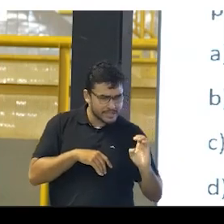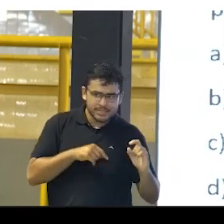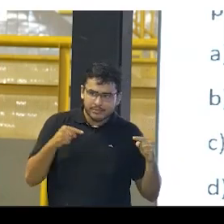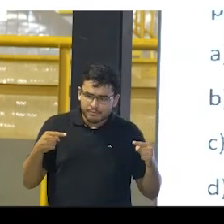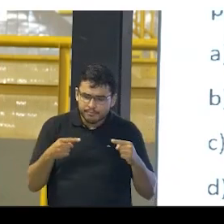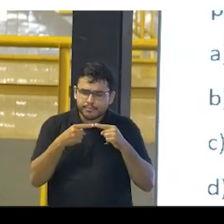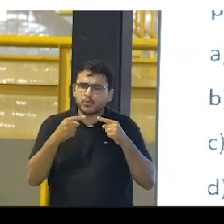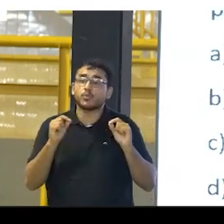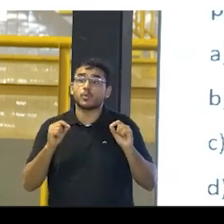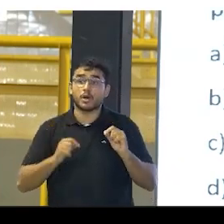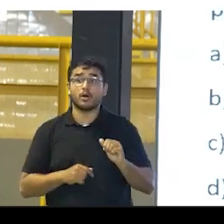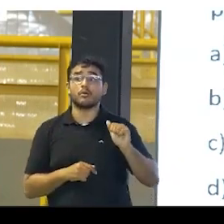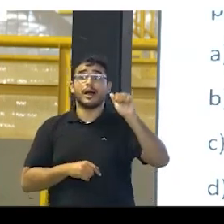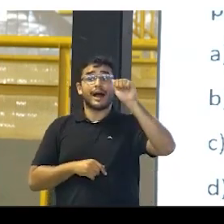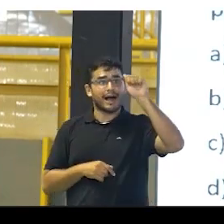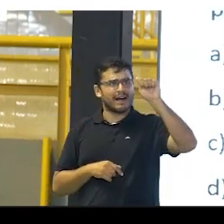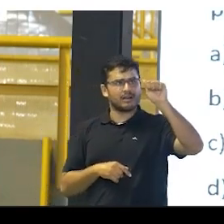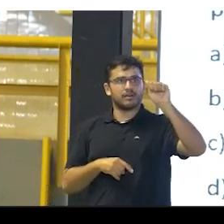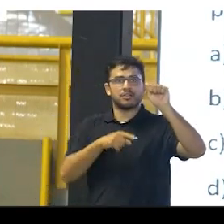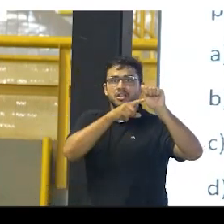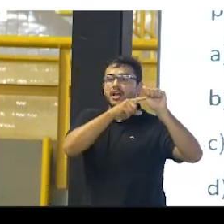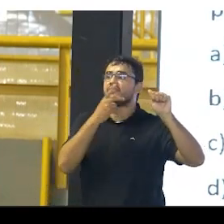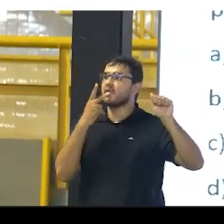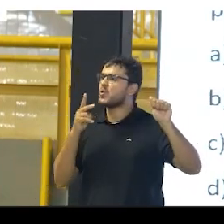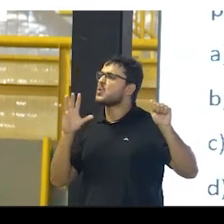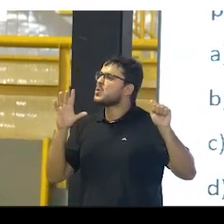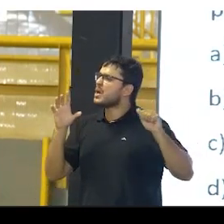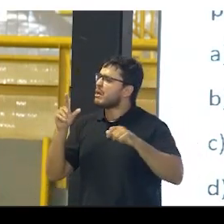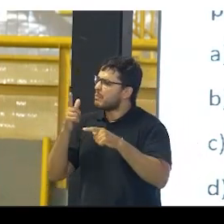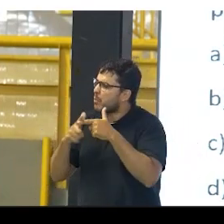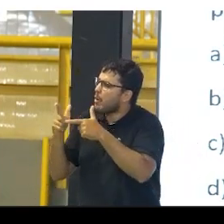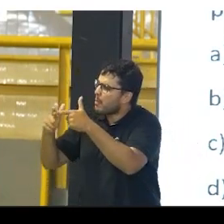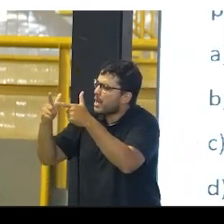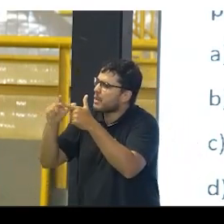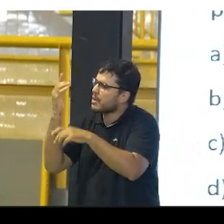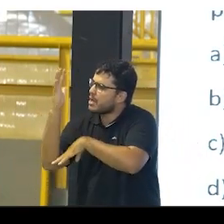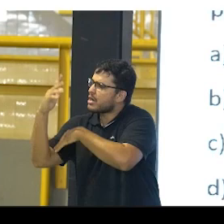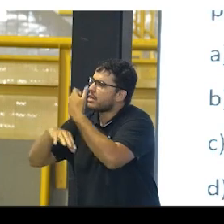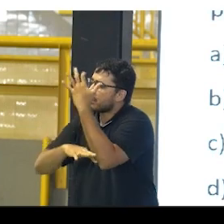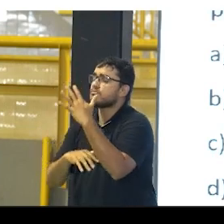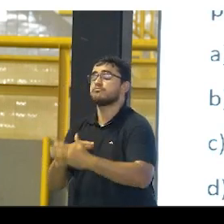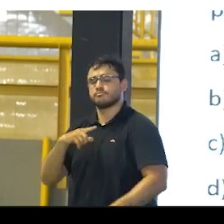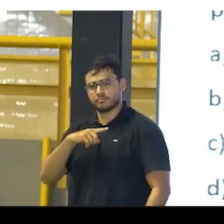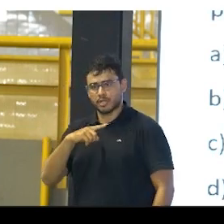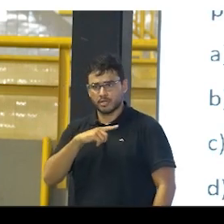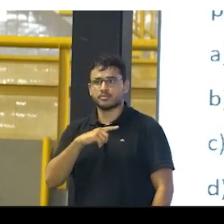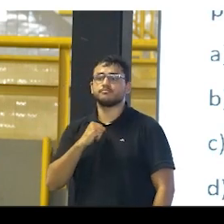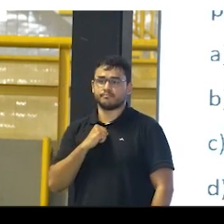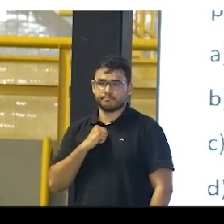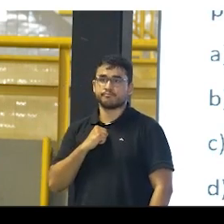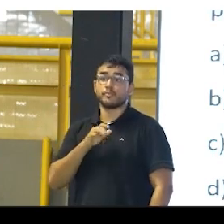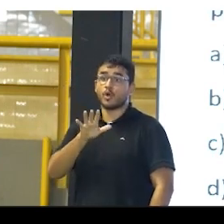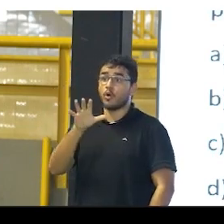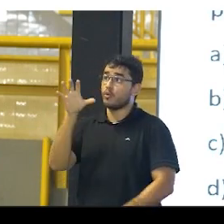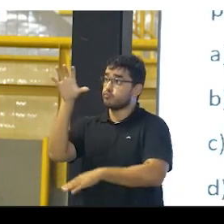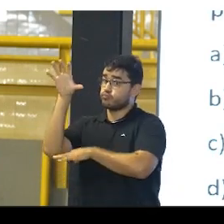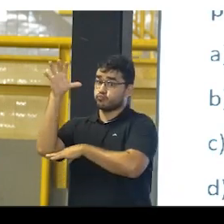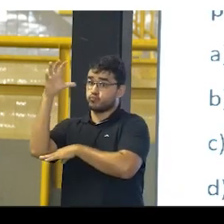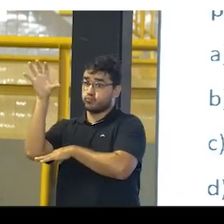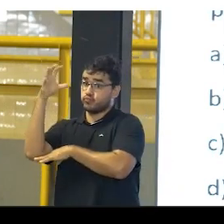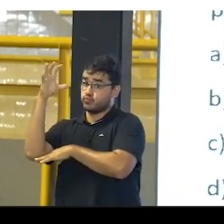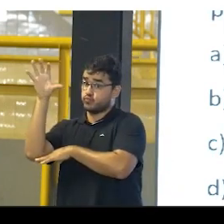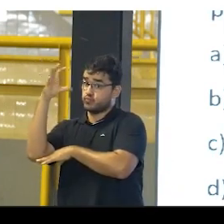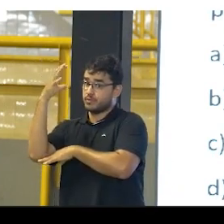impactos ambientais. Já está errado. Provocam. Energia solar e energia eólica bem menos,